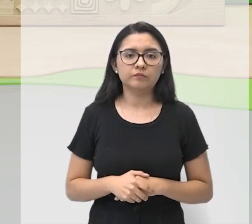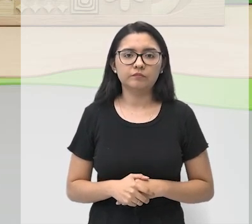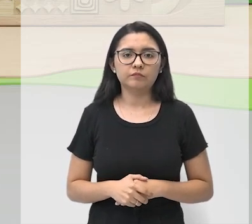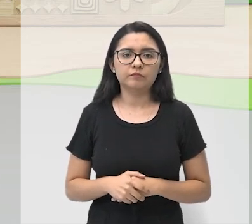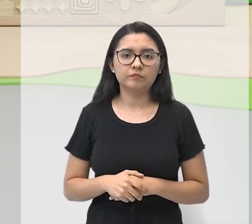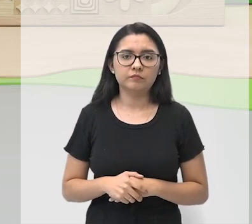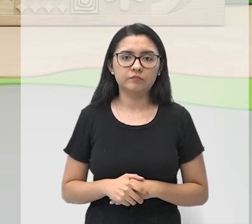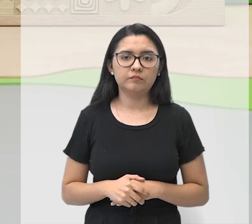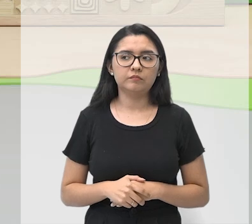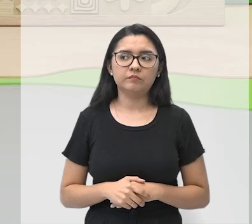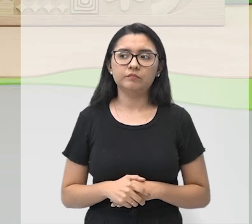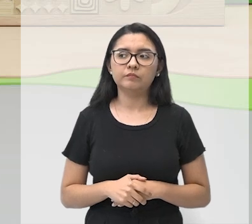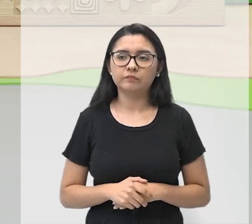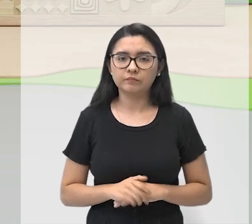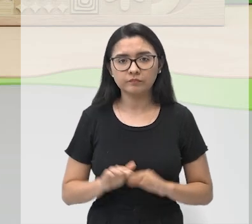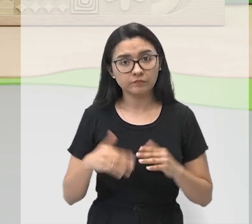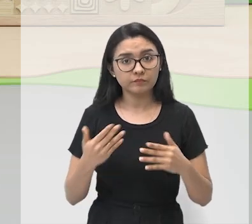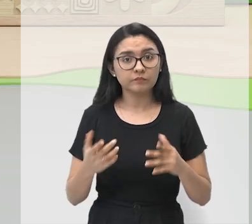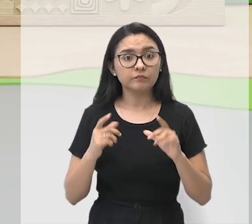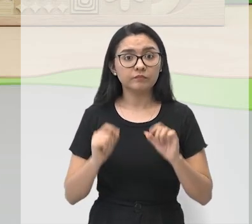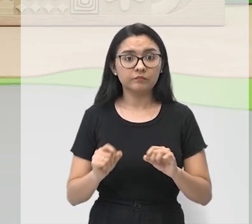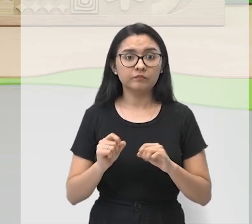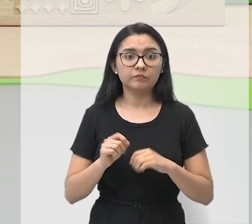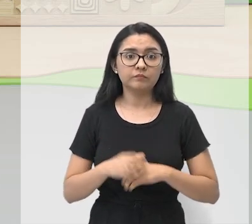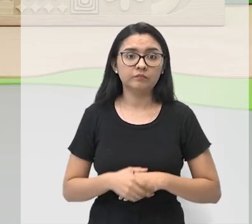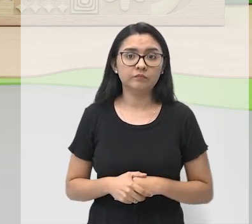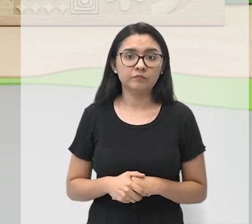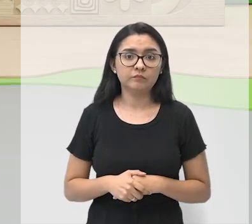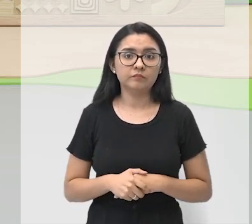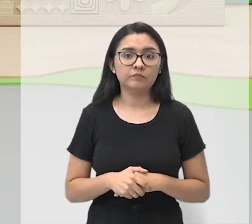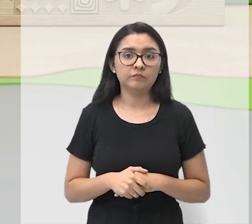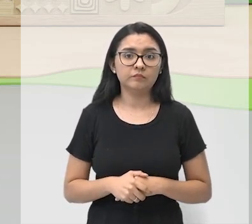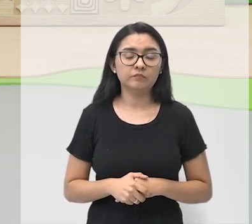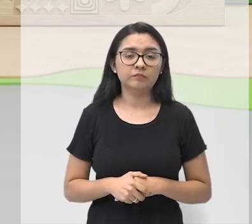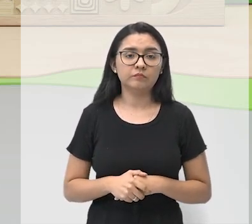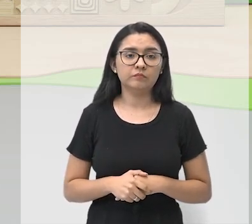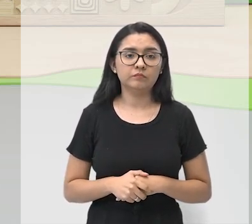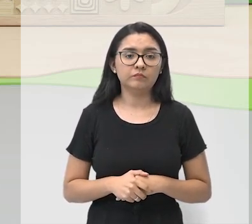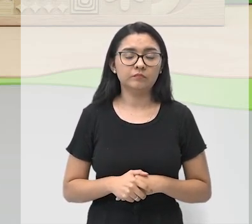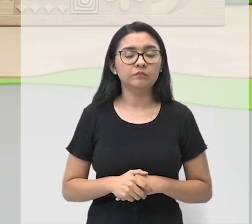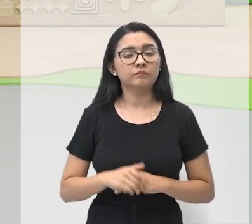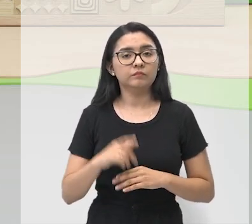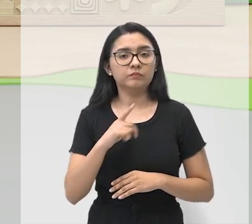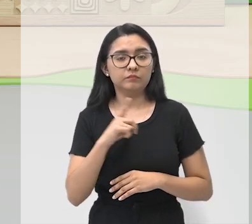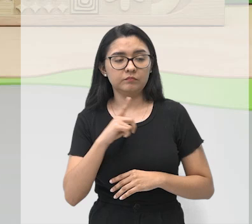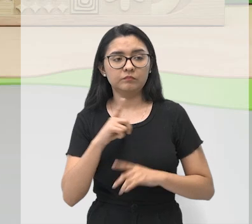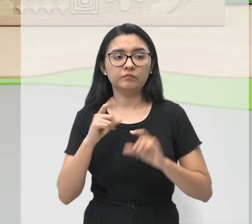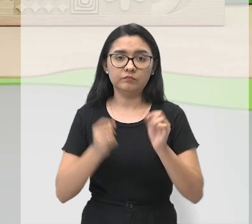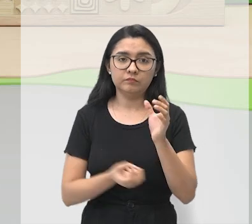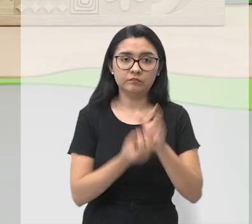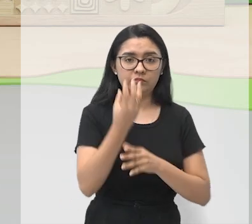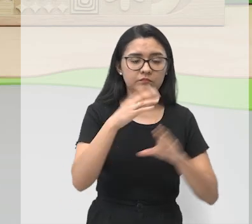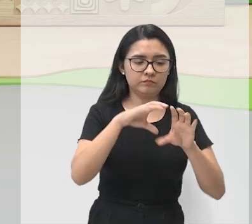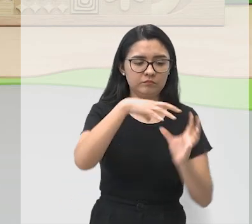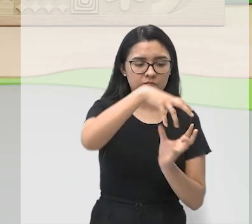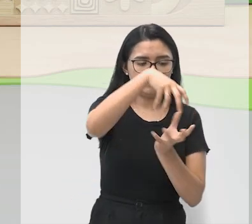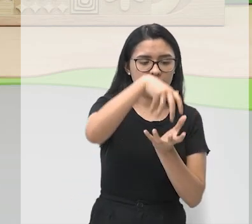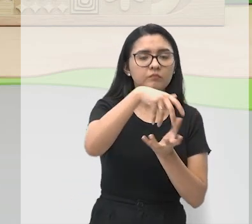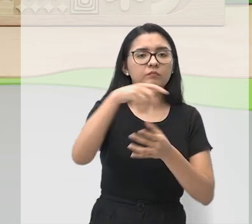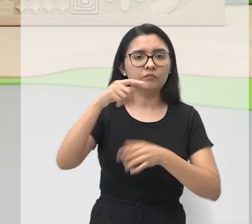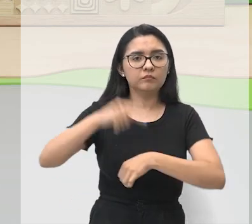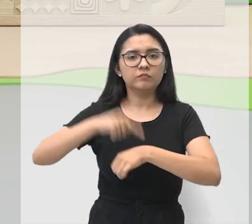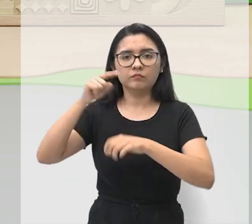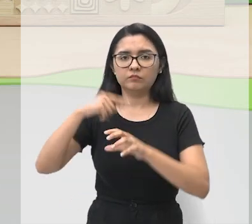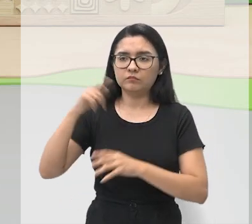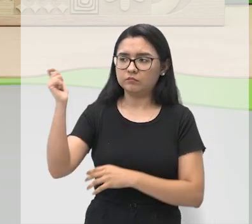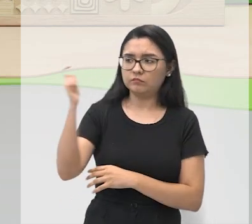provavelmente se formou no mesmo período que o Sol e os outros planetas do